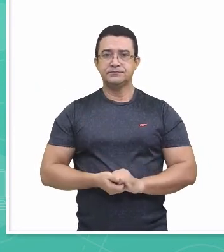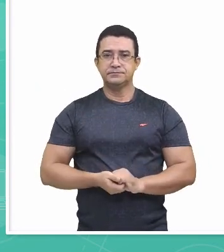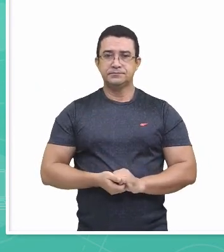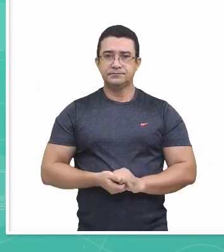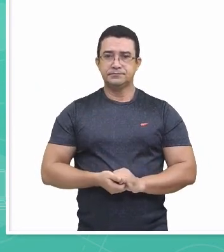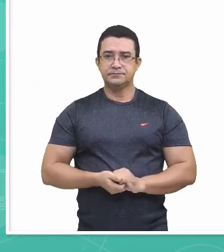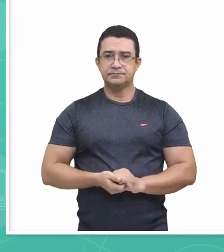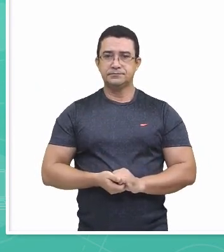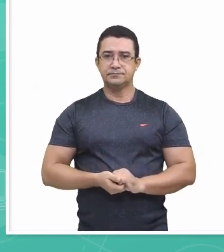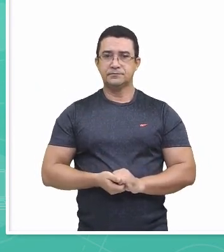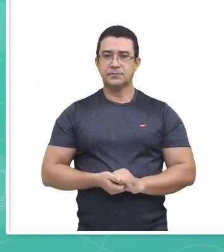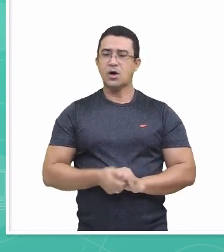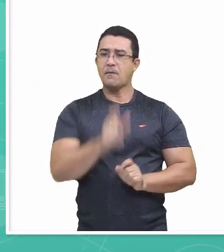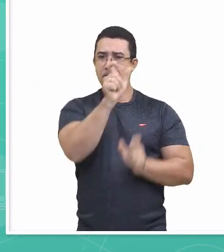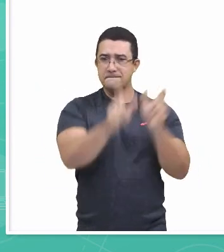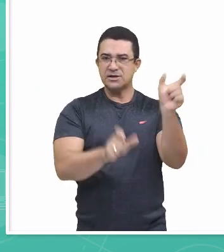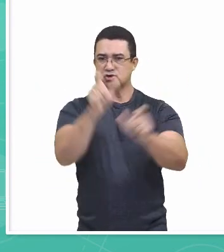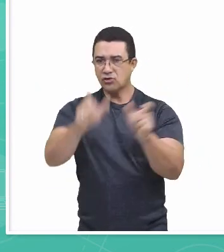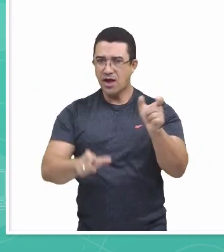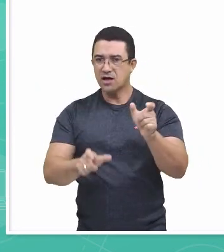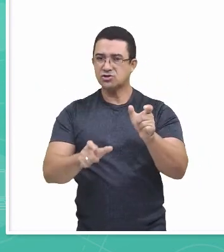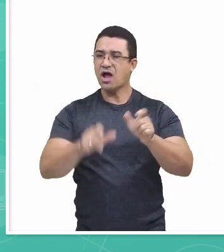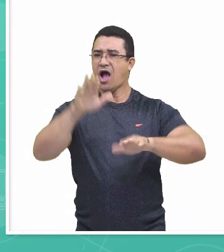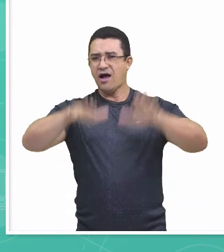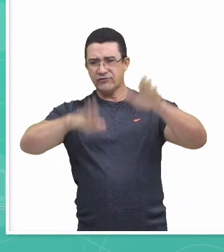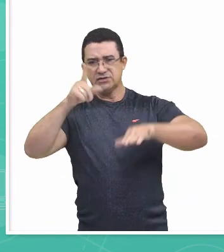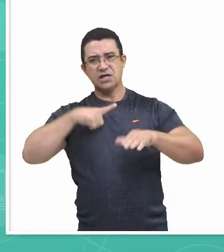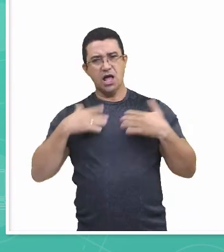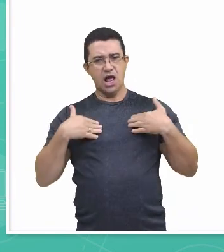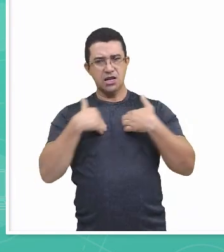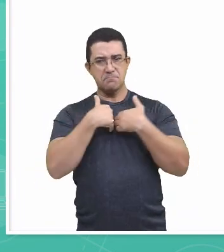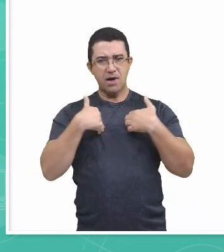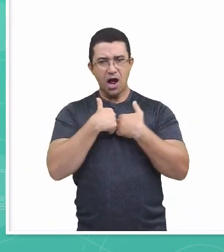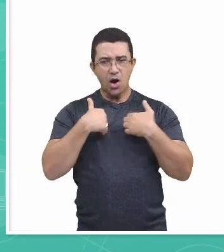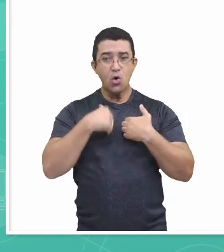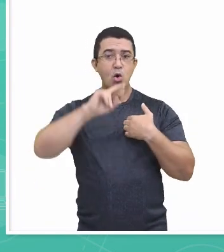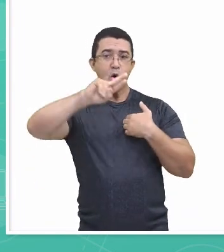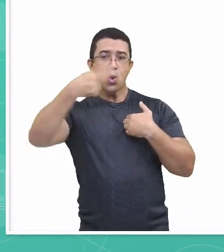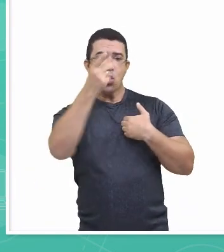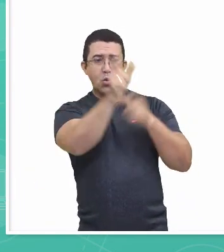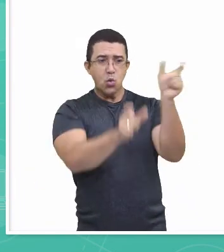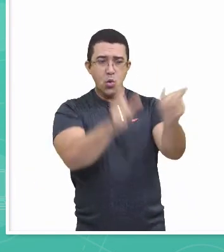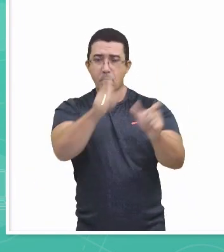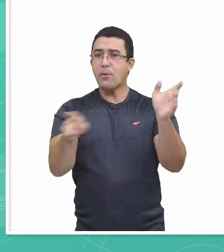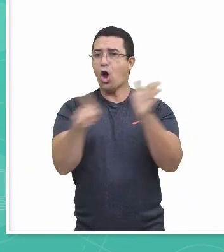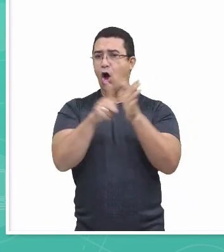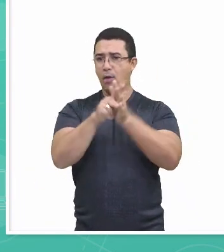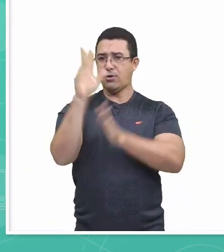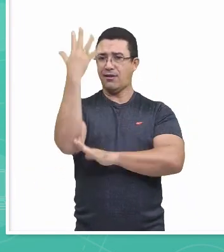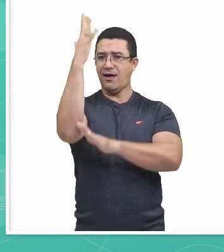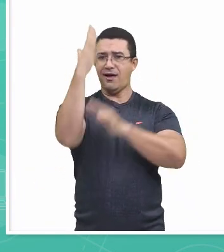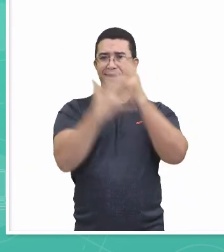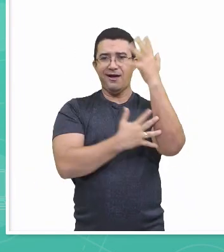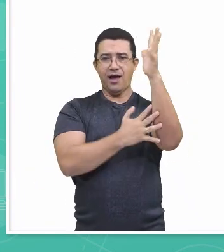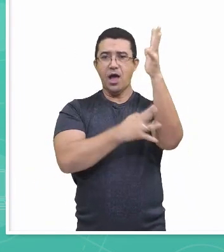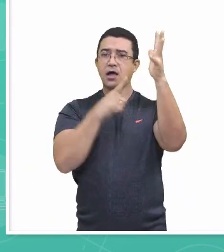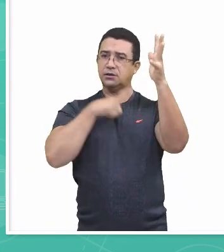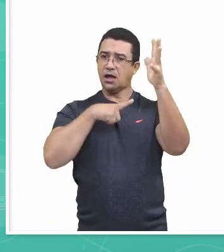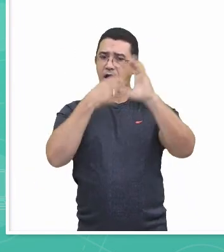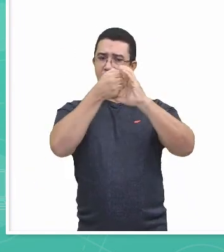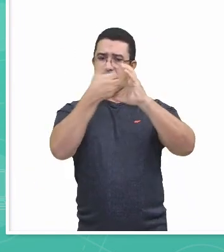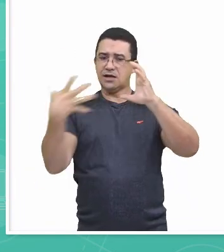Os personagens são, em geral, animais ou elementos da natureza que assumem comportamentos e características de seres